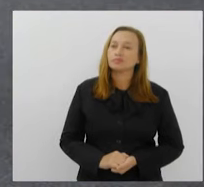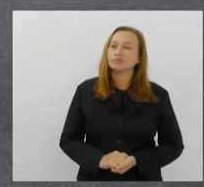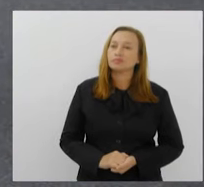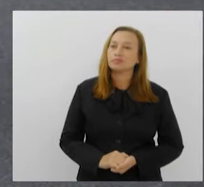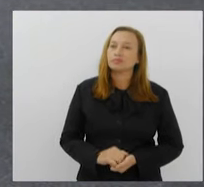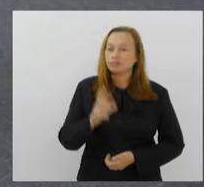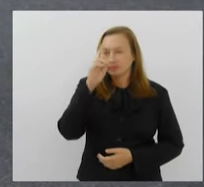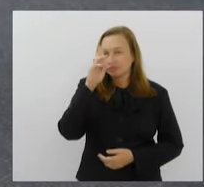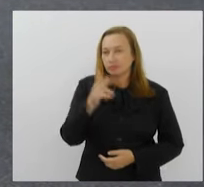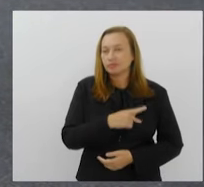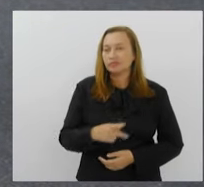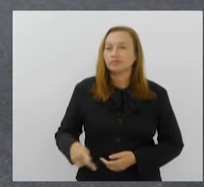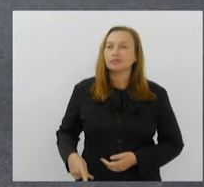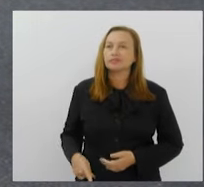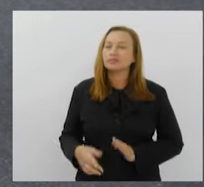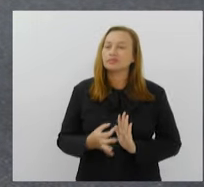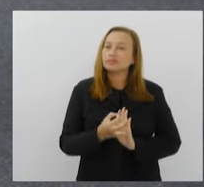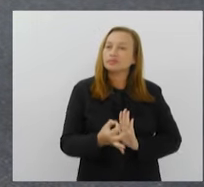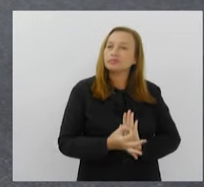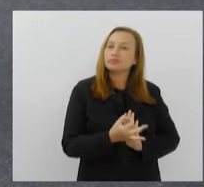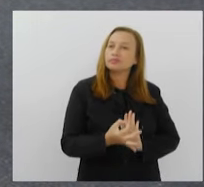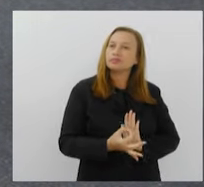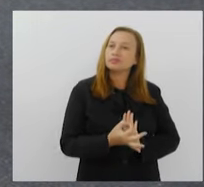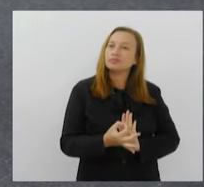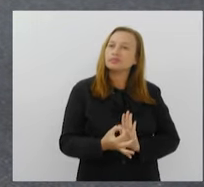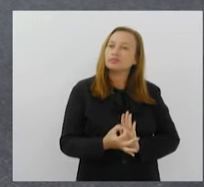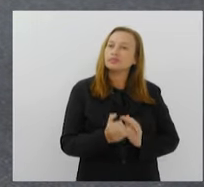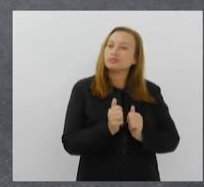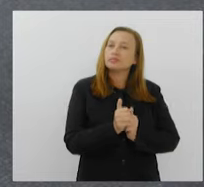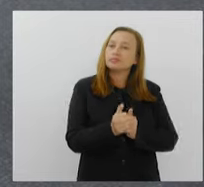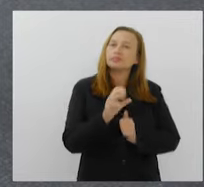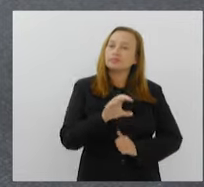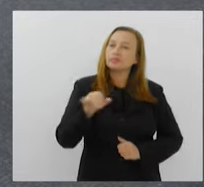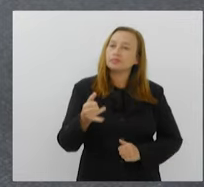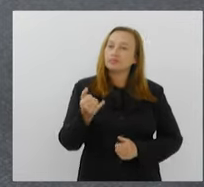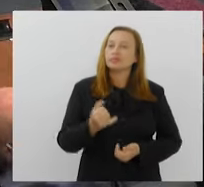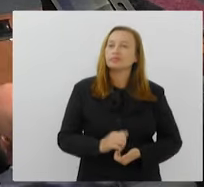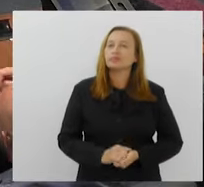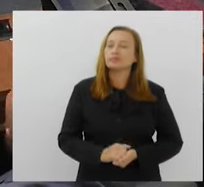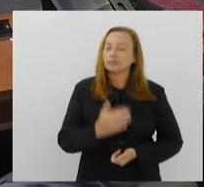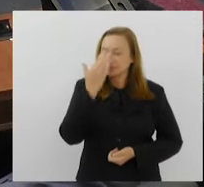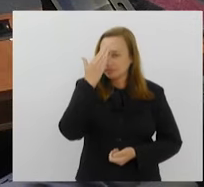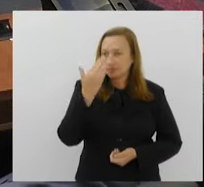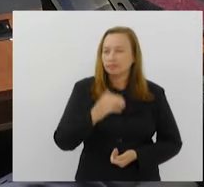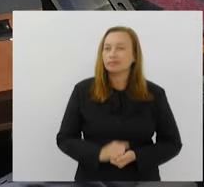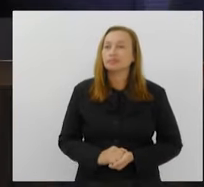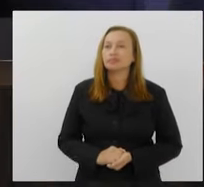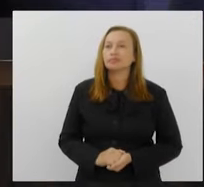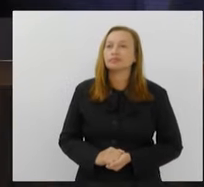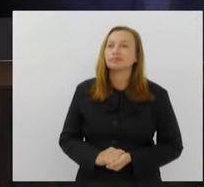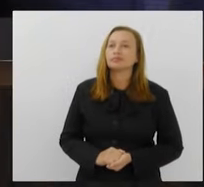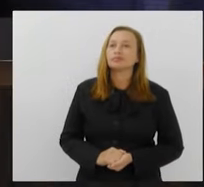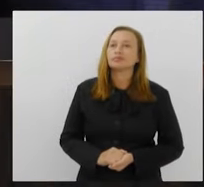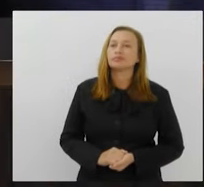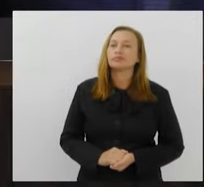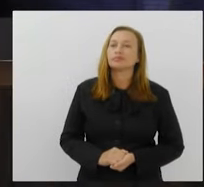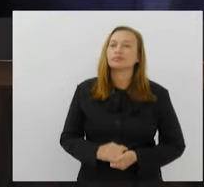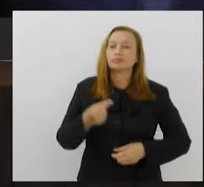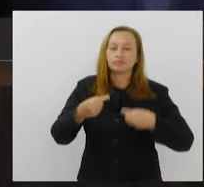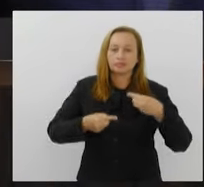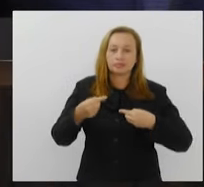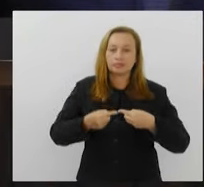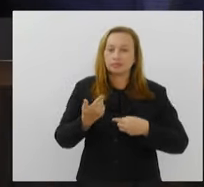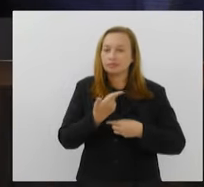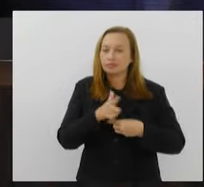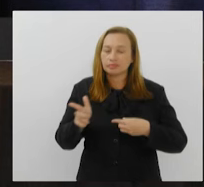Senhor presidente, o parecer é acompanhando a CCJ. Obrigado. Com os pareceres emitidos, em